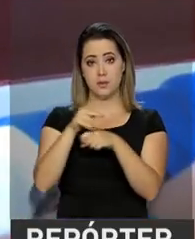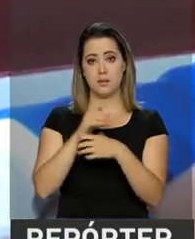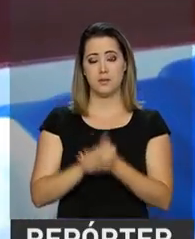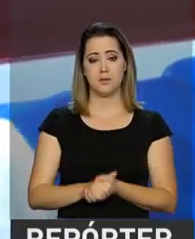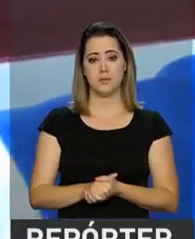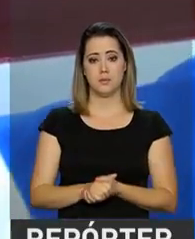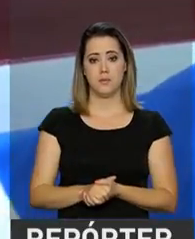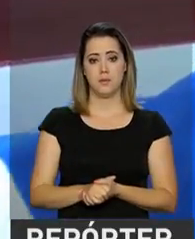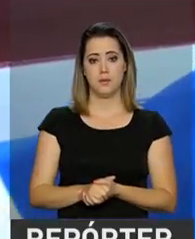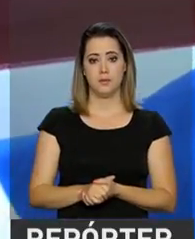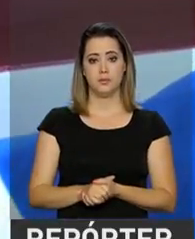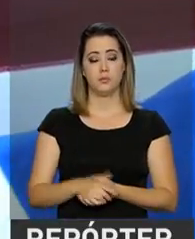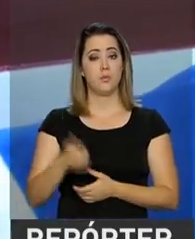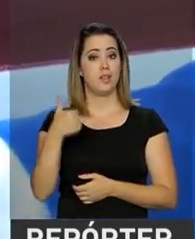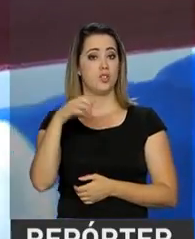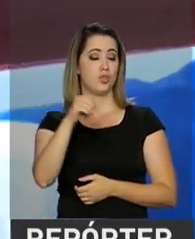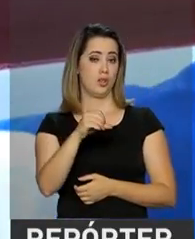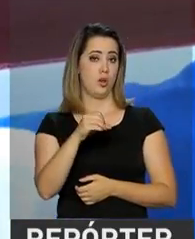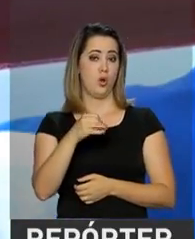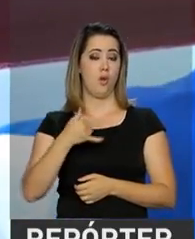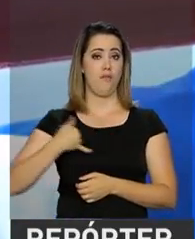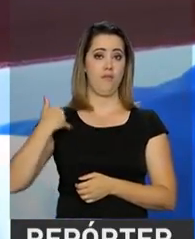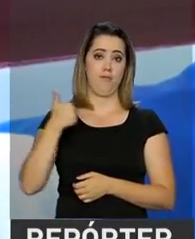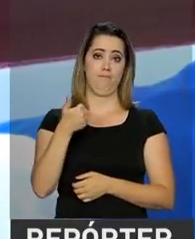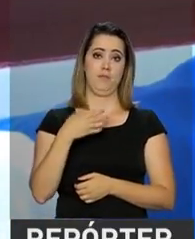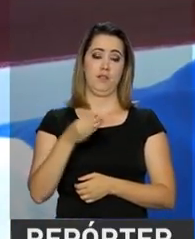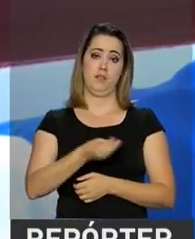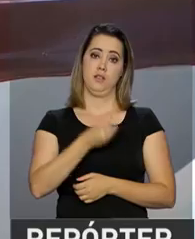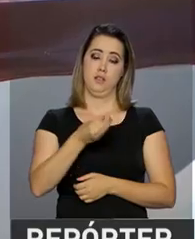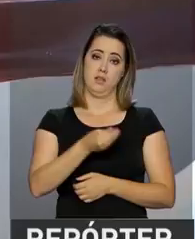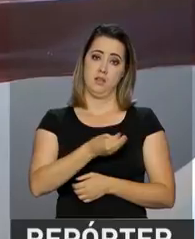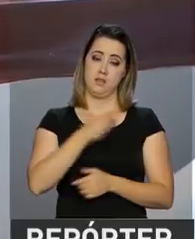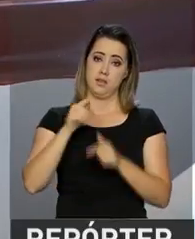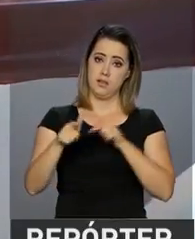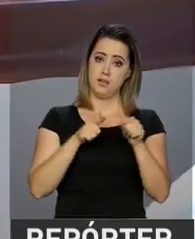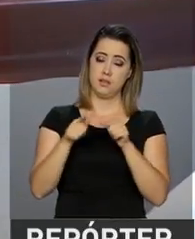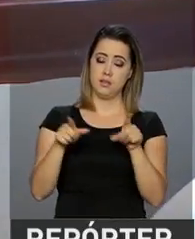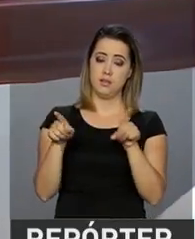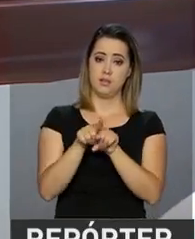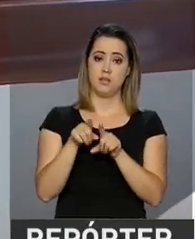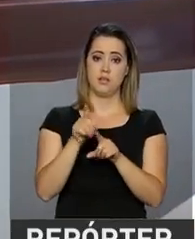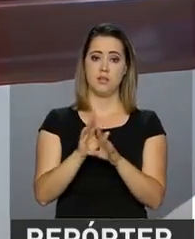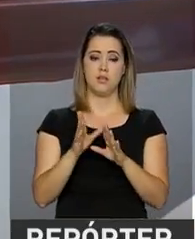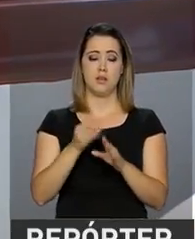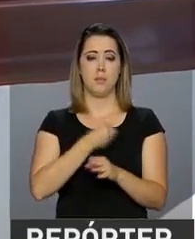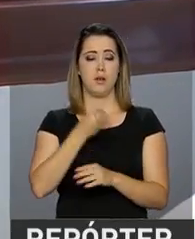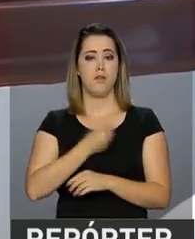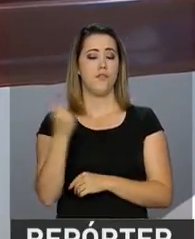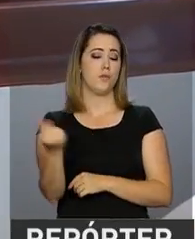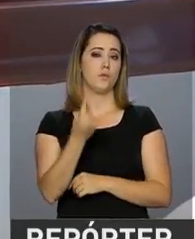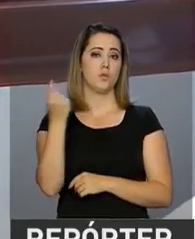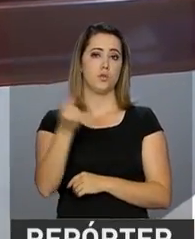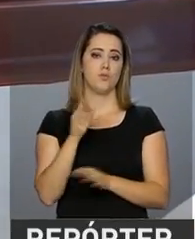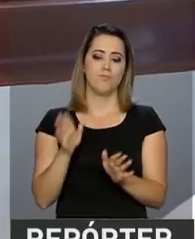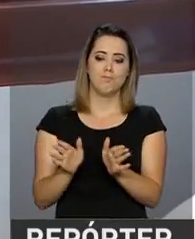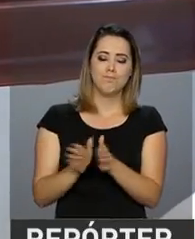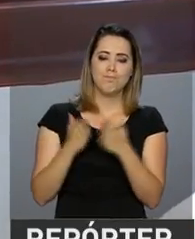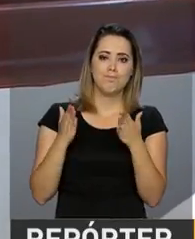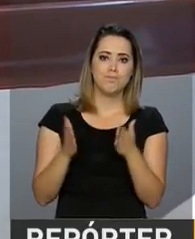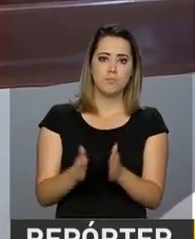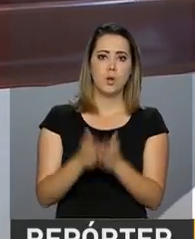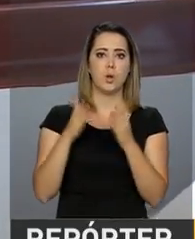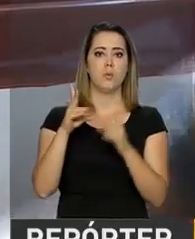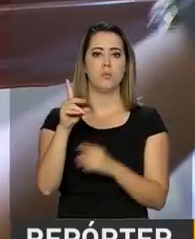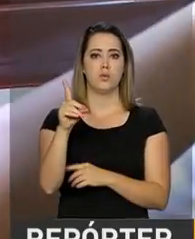Aos 19 anos, Jonathan ganha a vida fazendo bicos de servente. Mora sozinho em uma das regiões mais pobres do Distrito